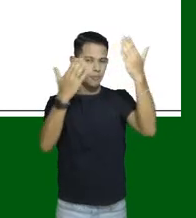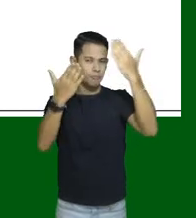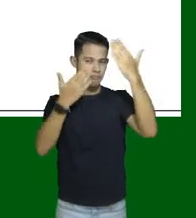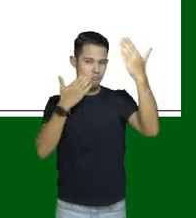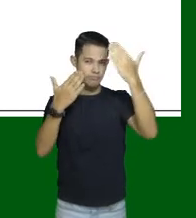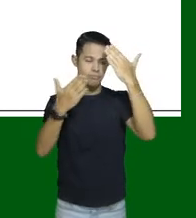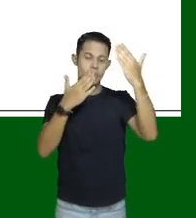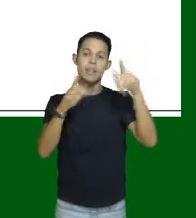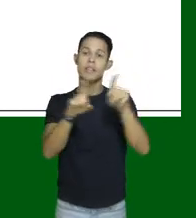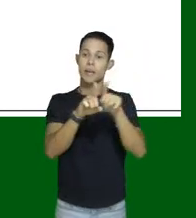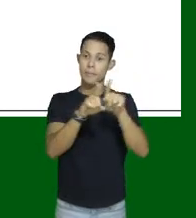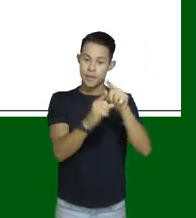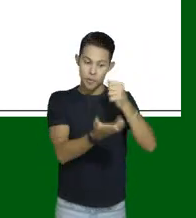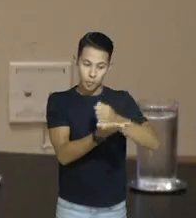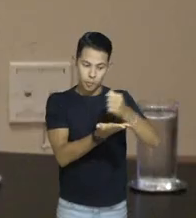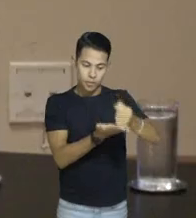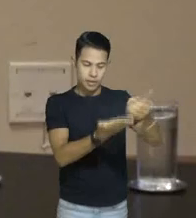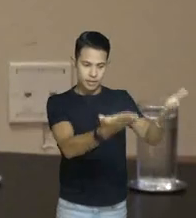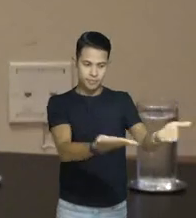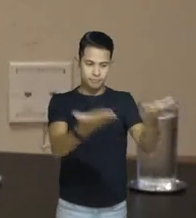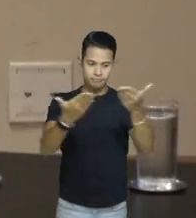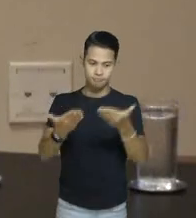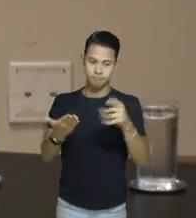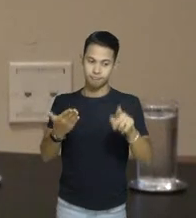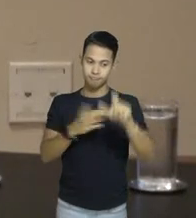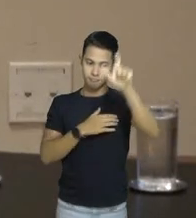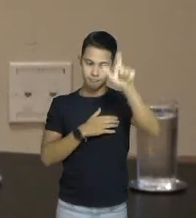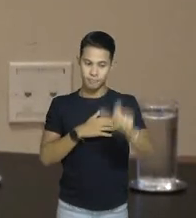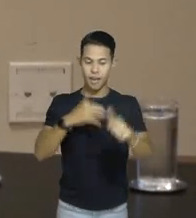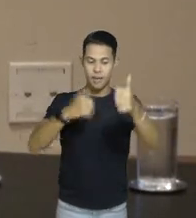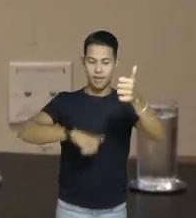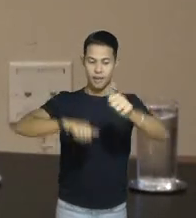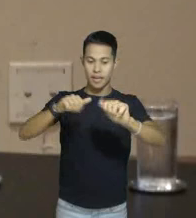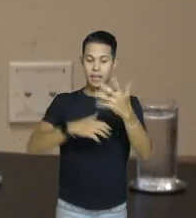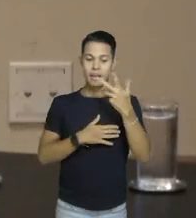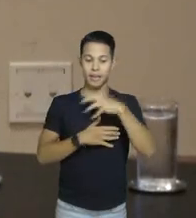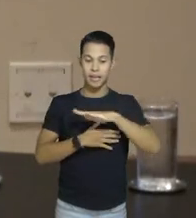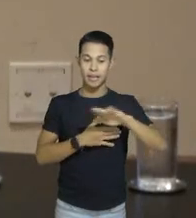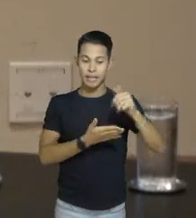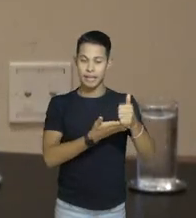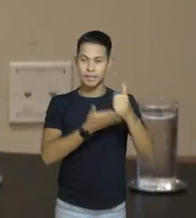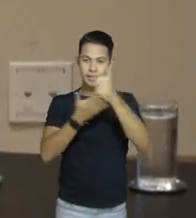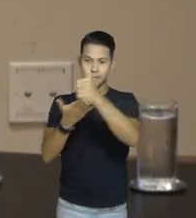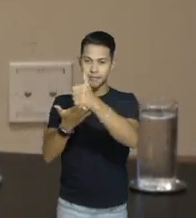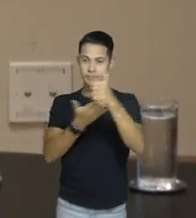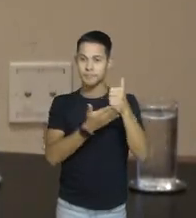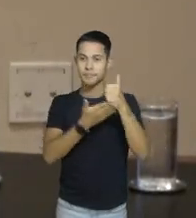de serviço, que faz as nossas avaliações das crianças que são encaminhadas.